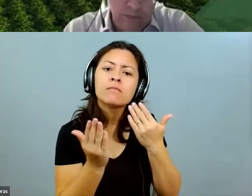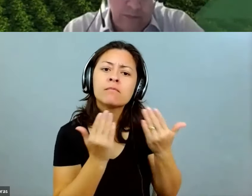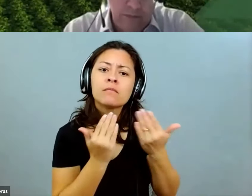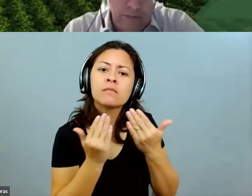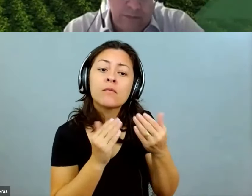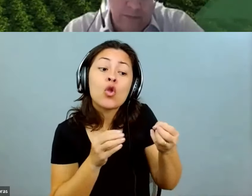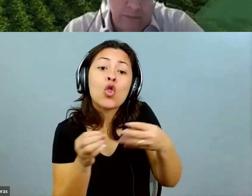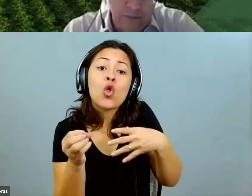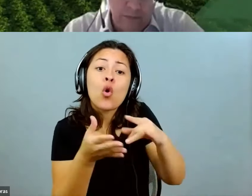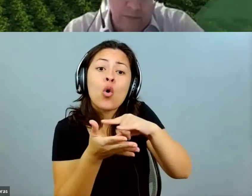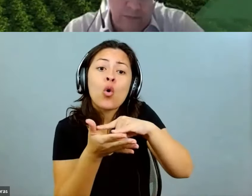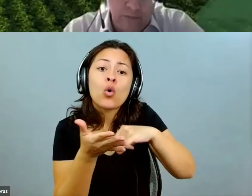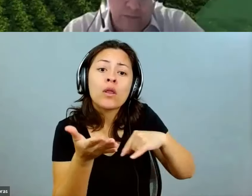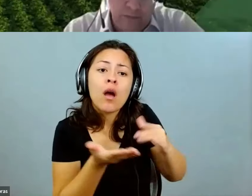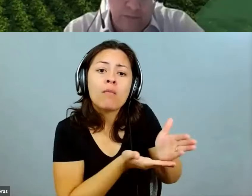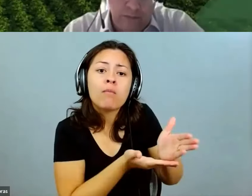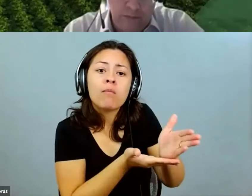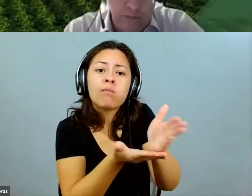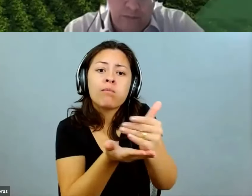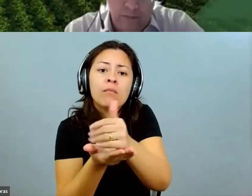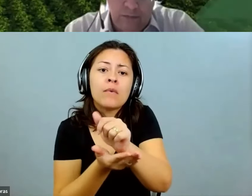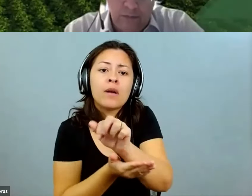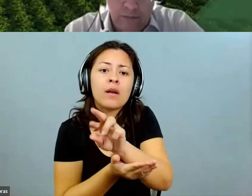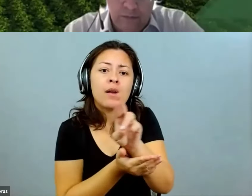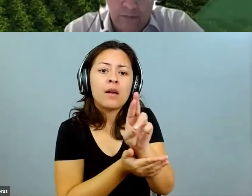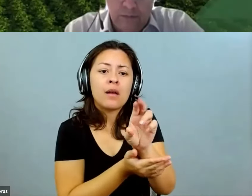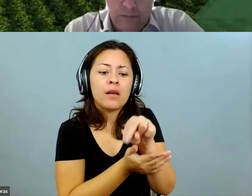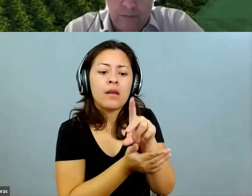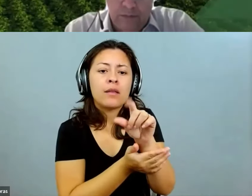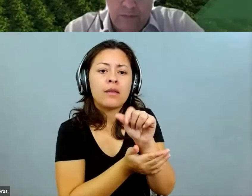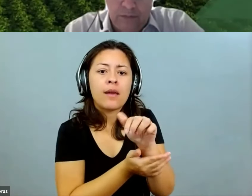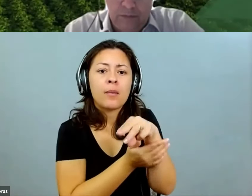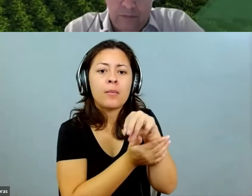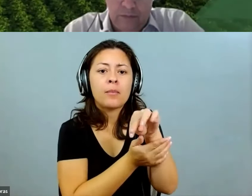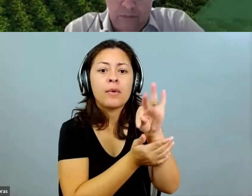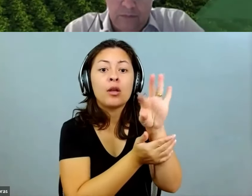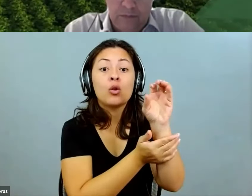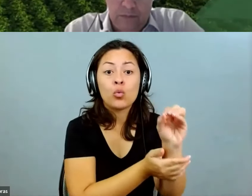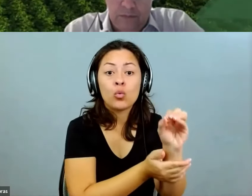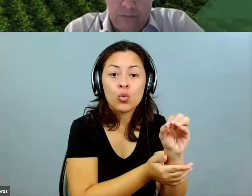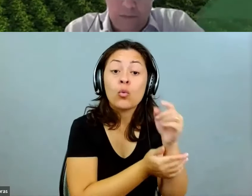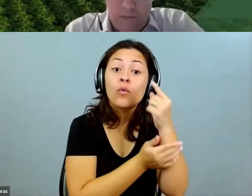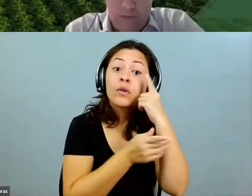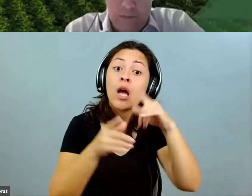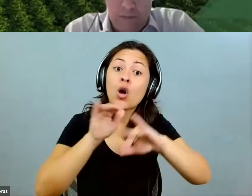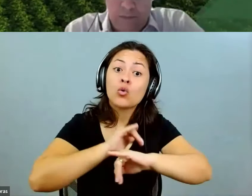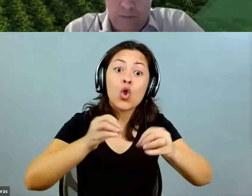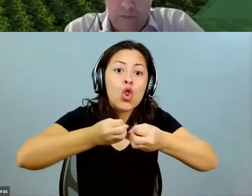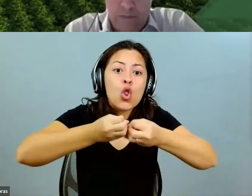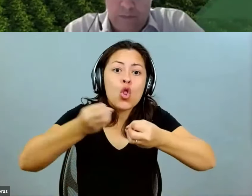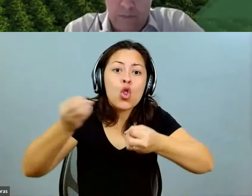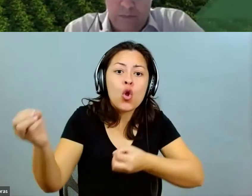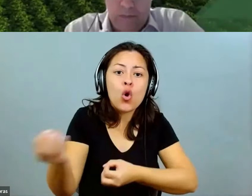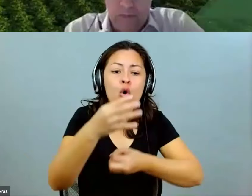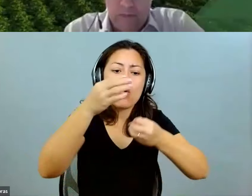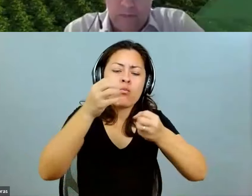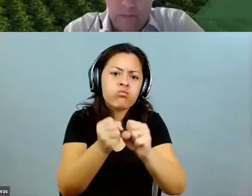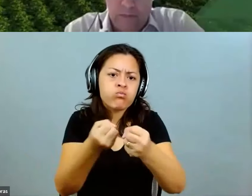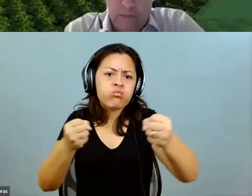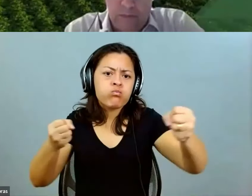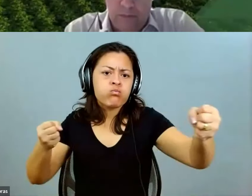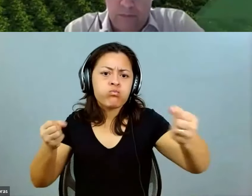novos contratos de arrendamento a gente já viu agora a companhia anunciando eh uma nova expansão e eu queria entender olhando para 242 e pro